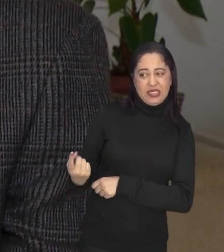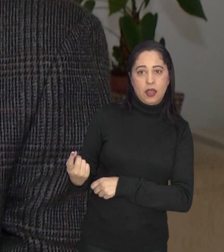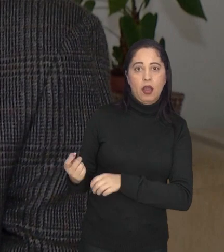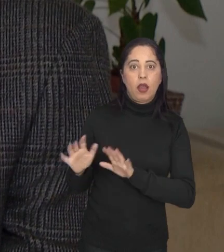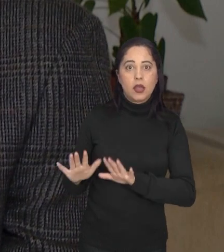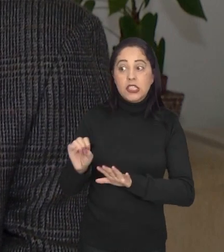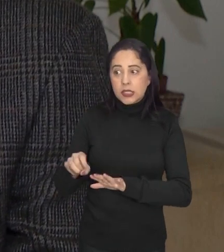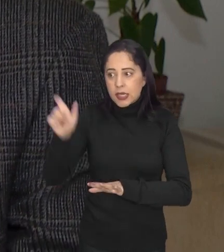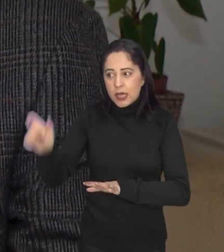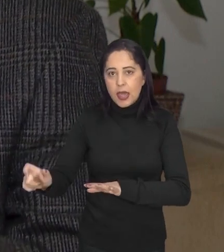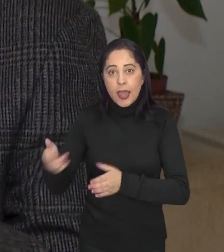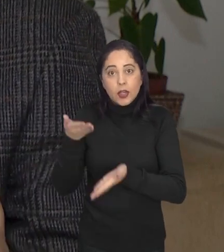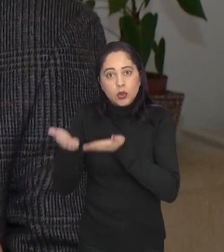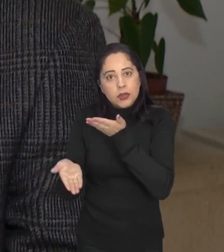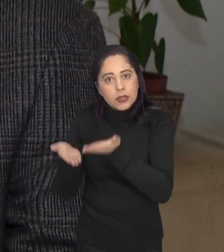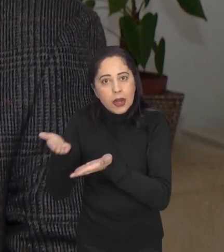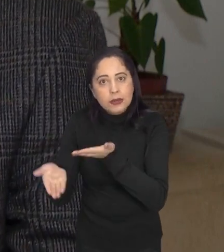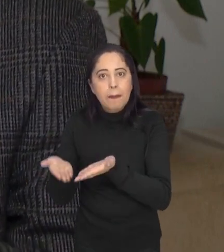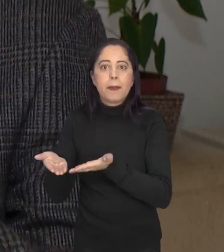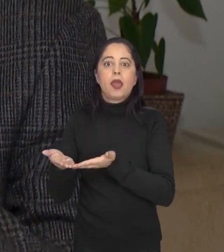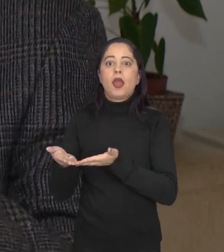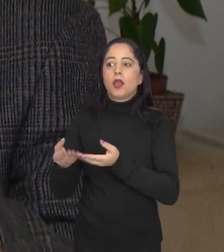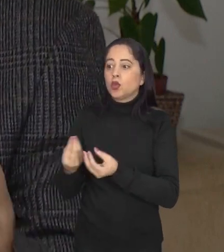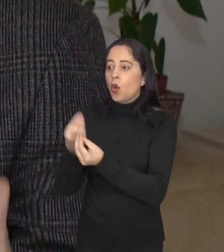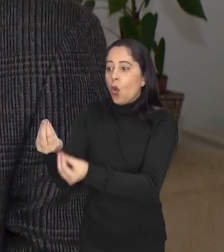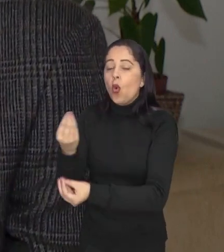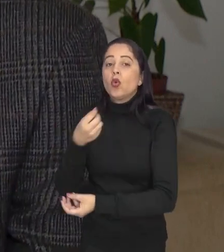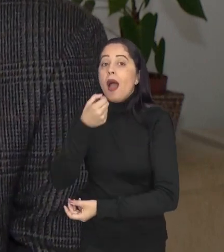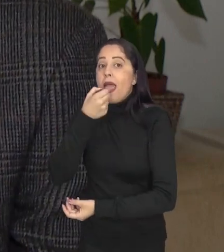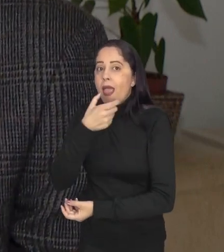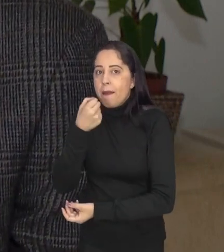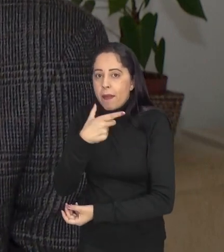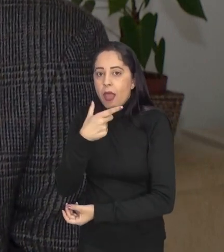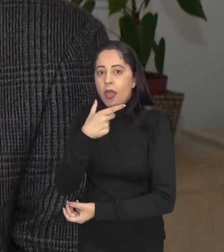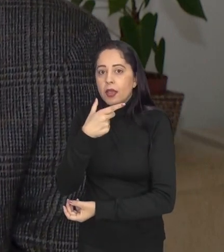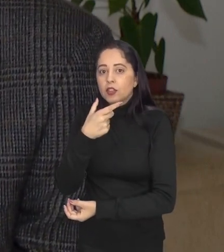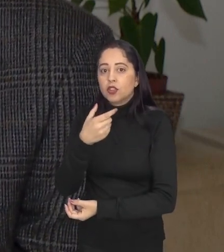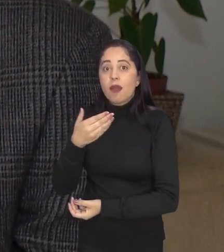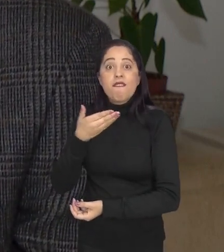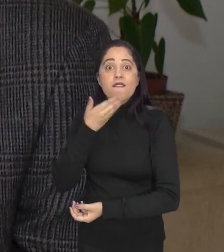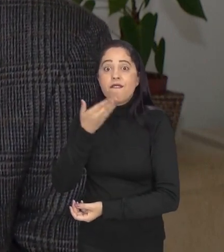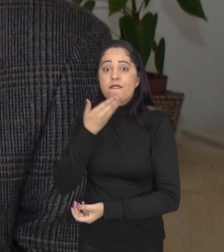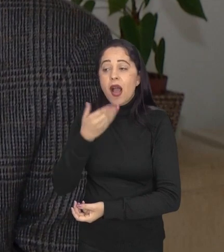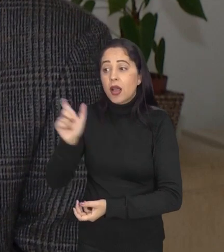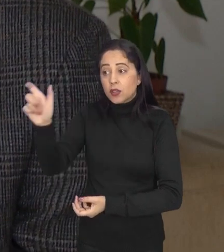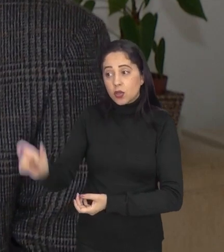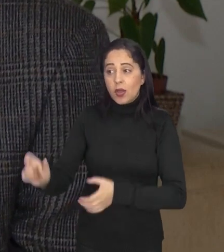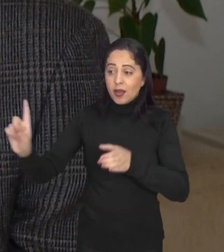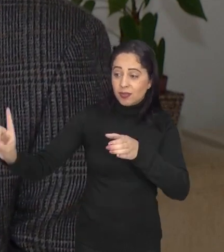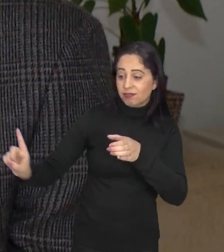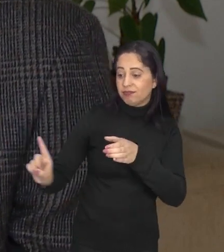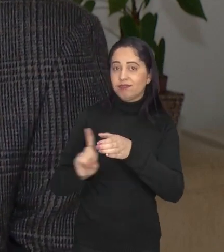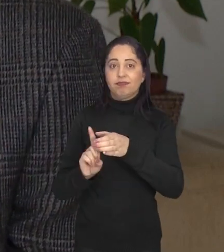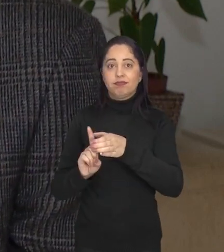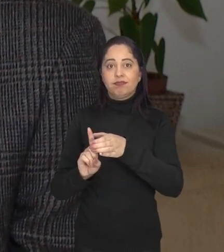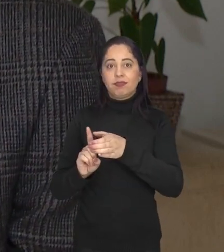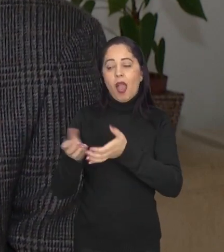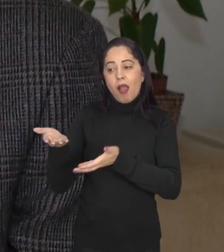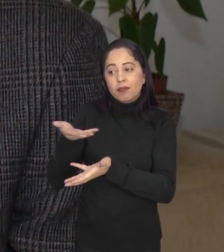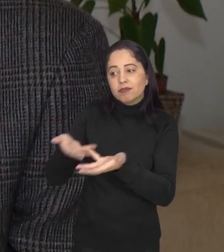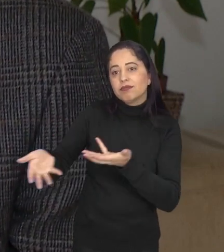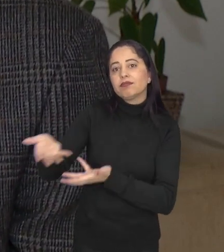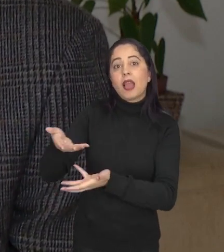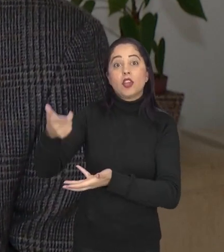paciente fazendo um tratamento, ele melhorando não só com a medicação, mas com toda essa abordagem, fica mais fácil dele ter